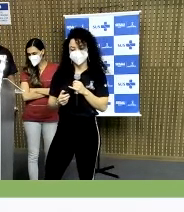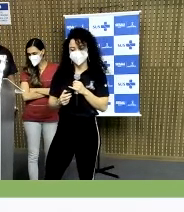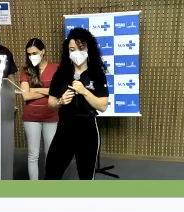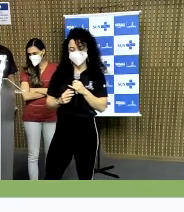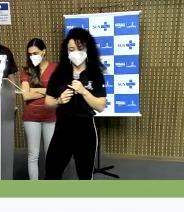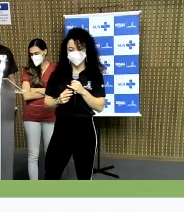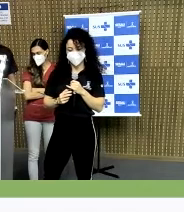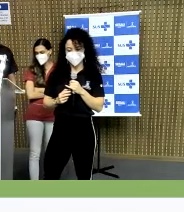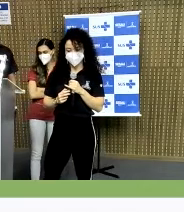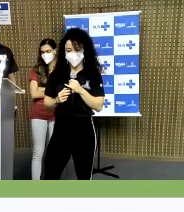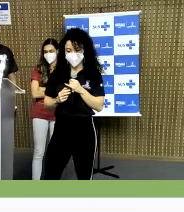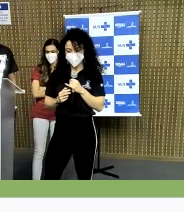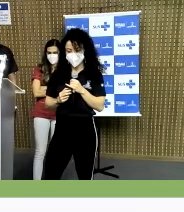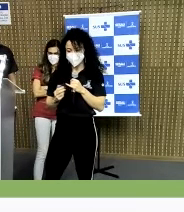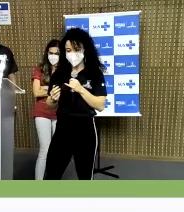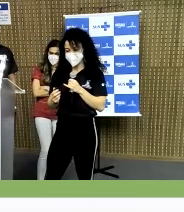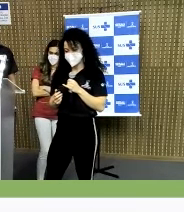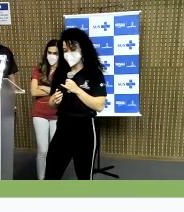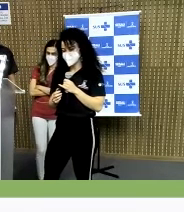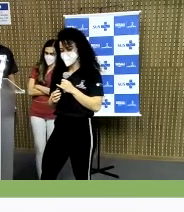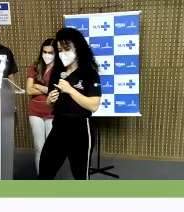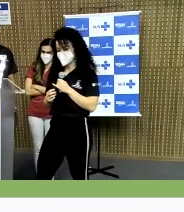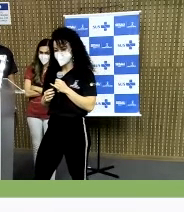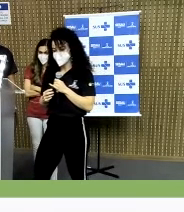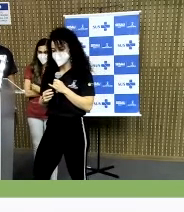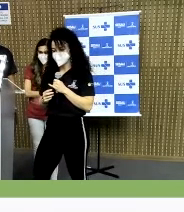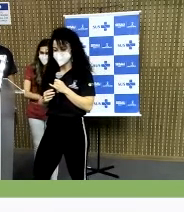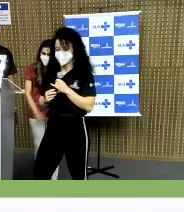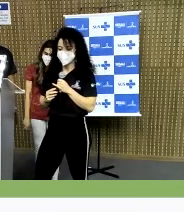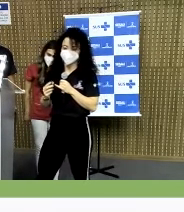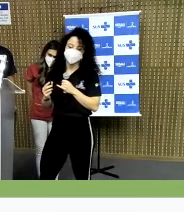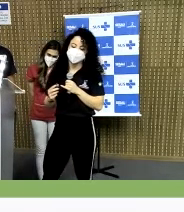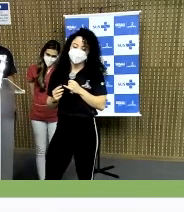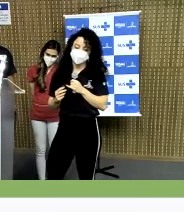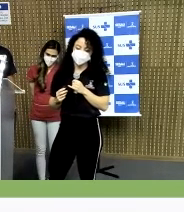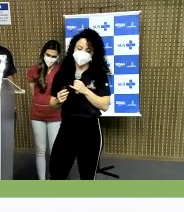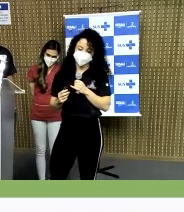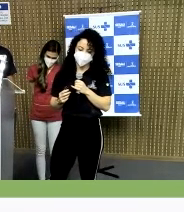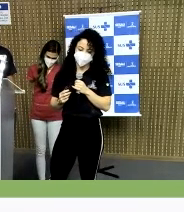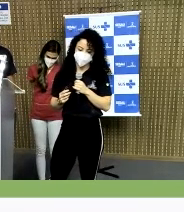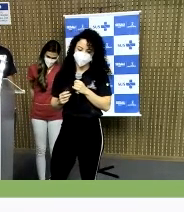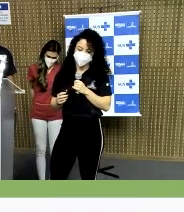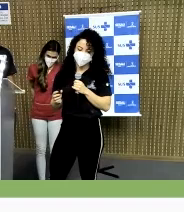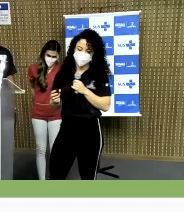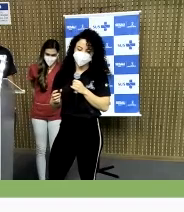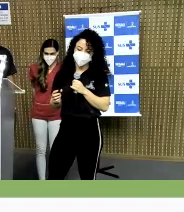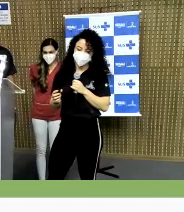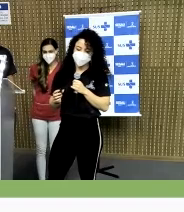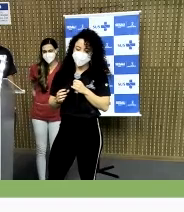realizamos nenhum atendimento, e no primeiro semestre de 2021, nós conseguimos realizar 2 atendimentos.